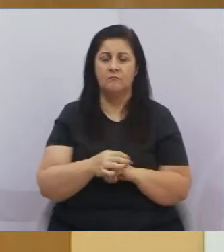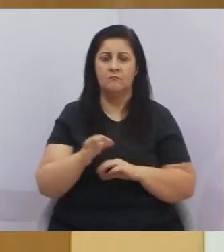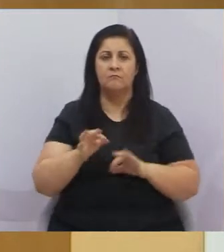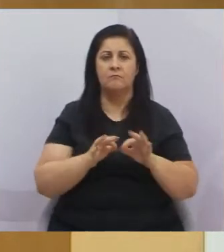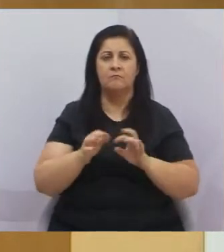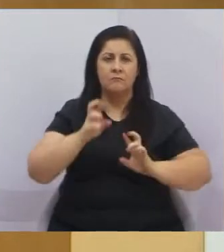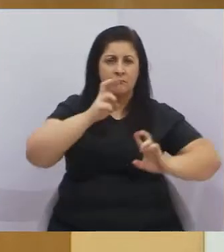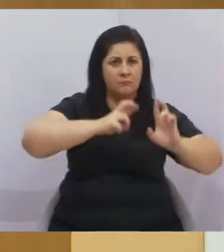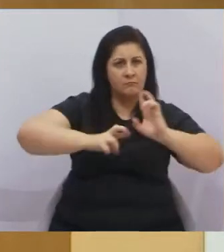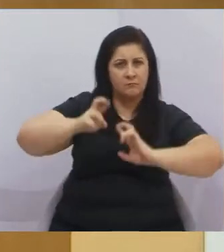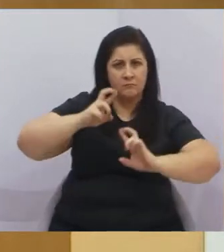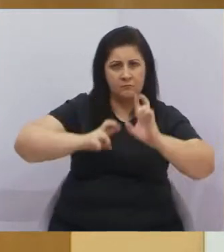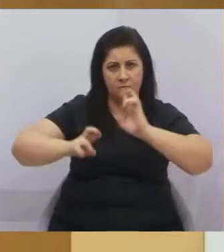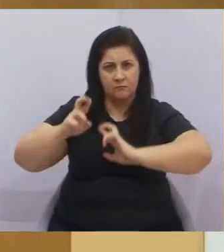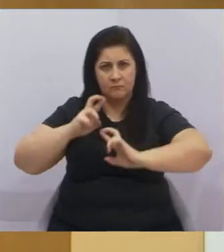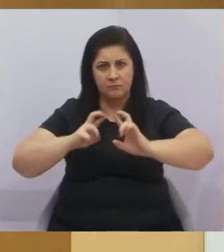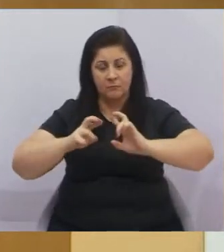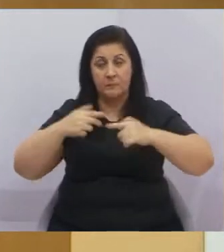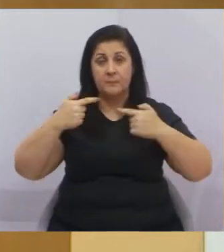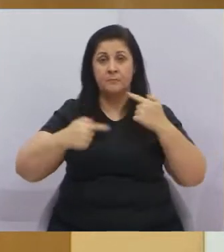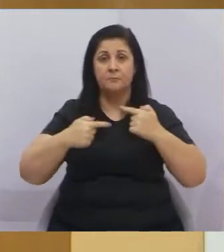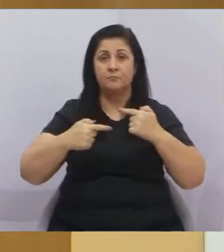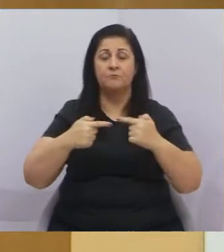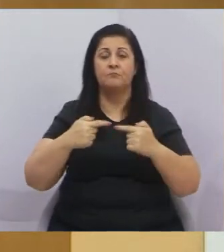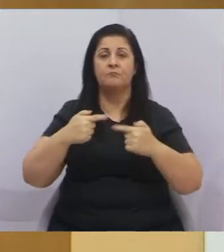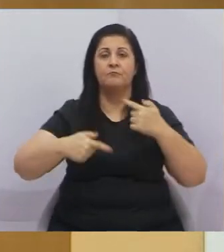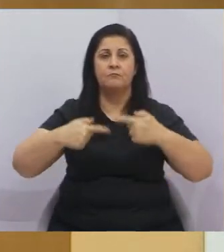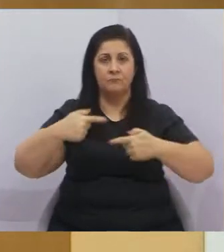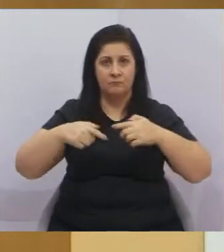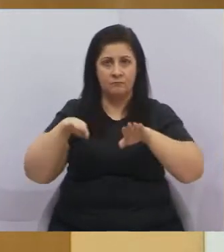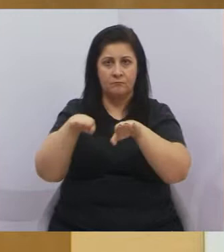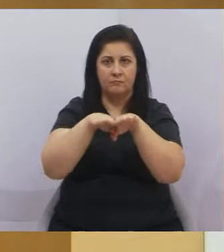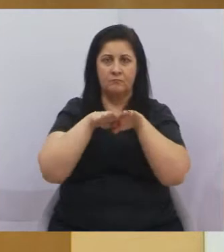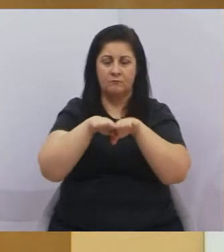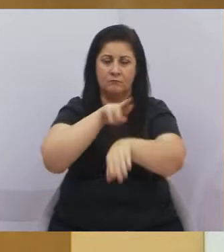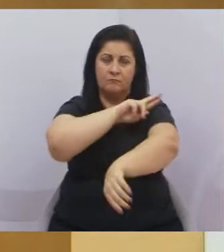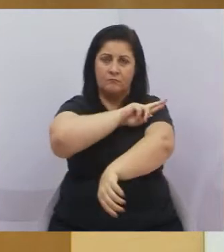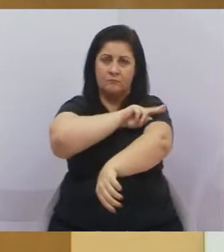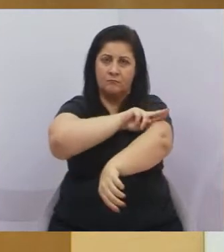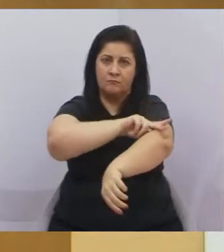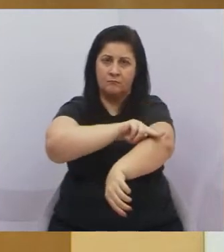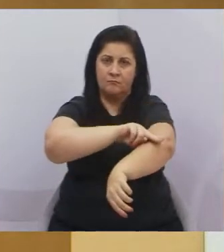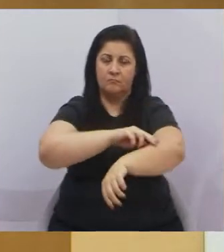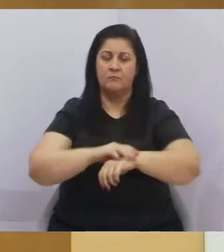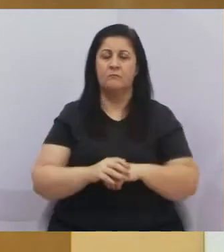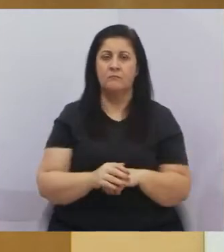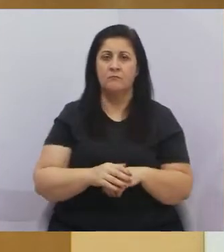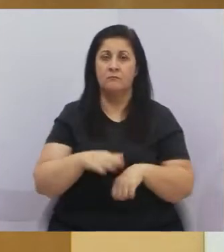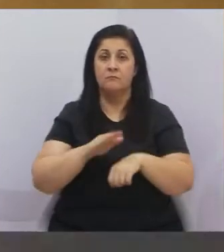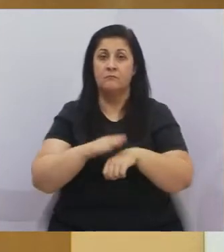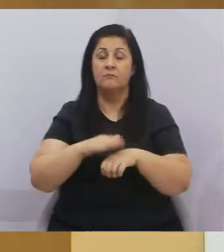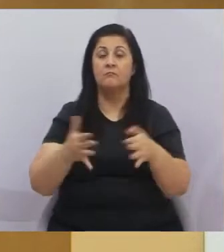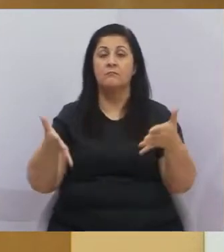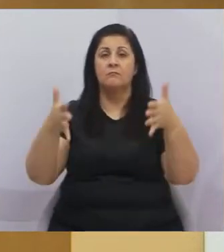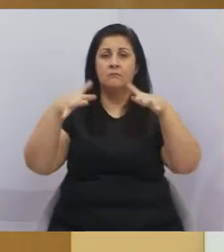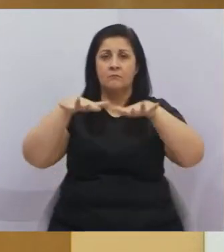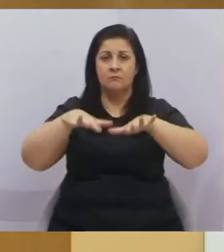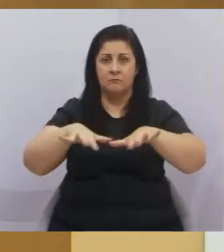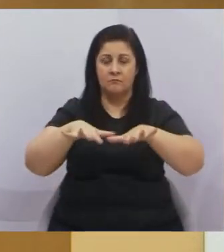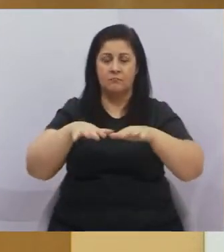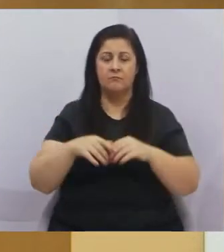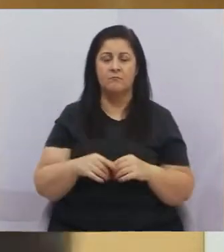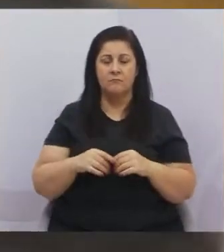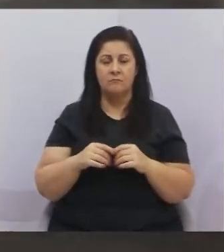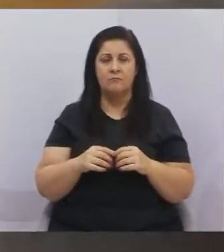e fiscalização das políticas de promoção de igualdade racial, fomentando a inclusão da